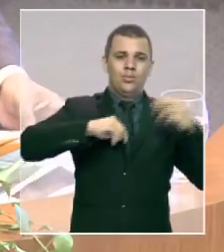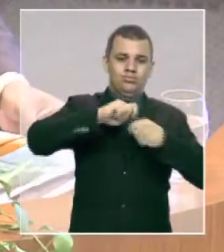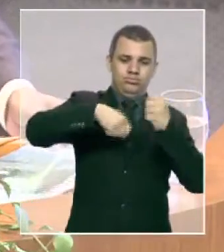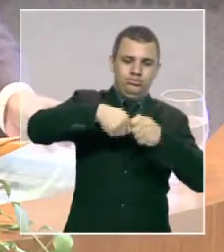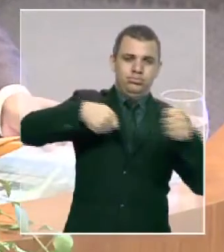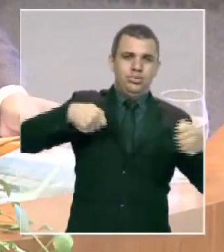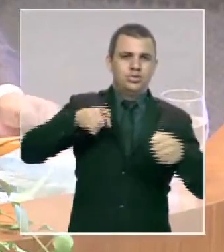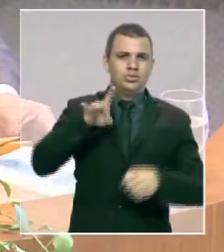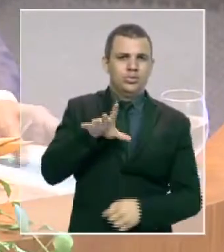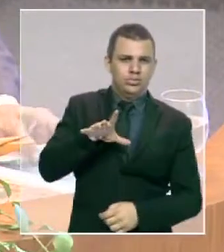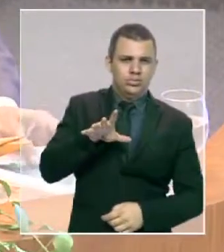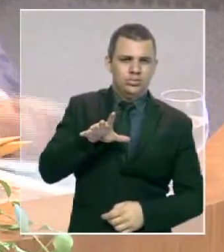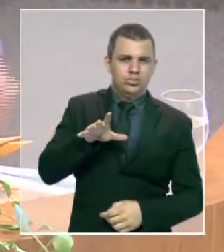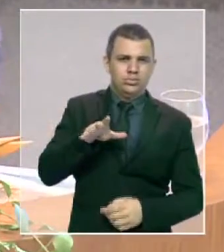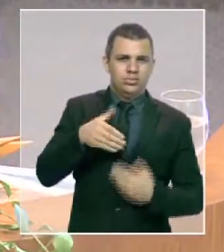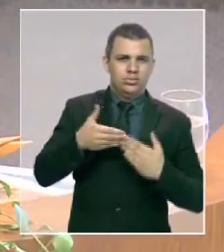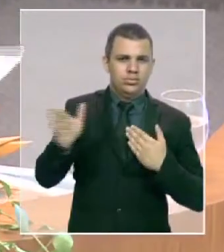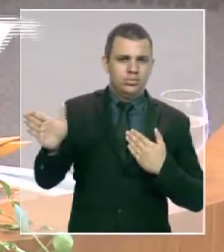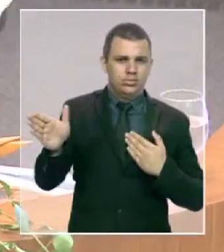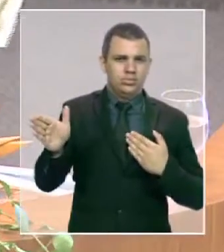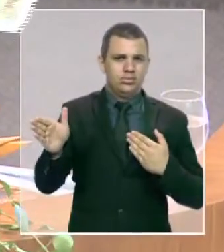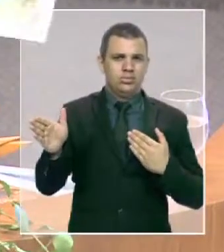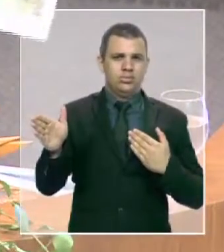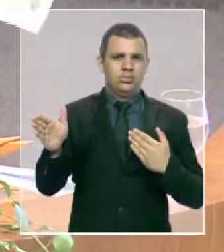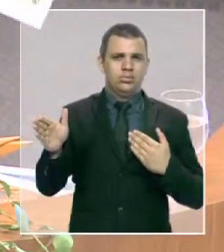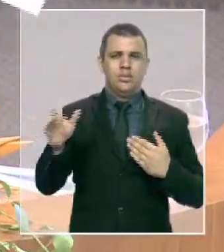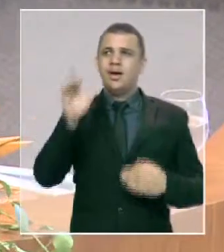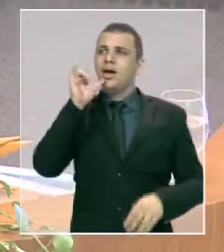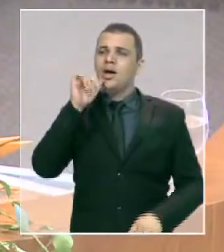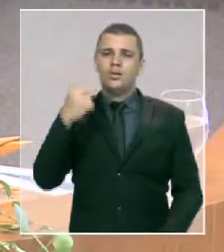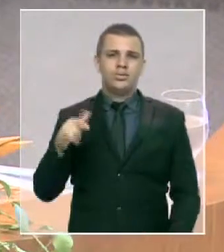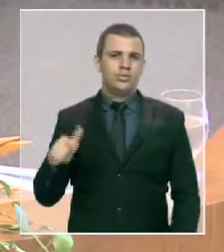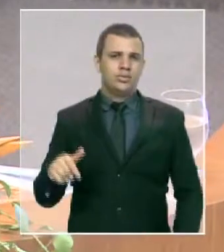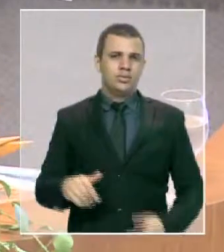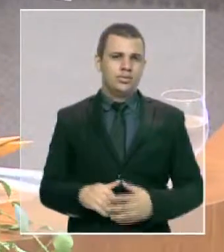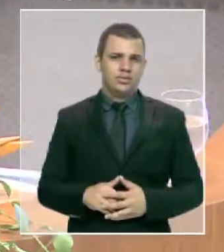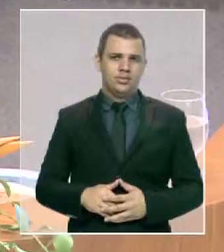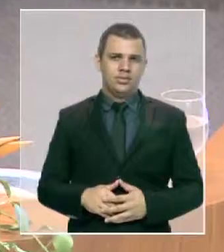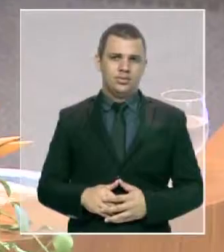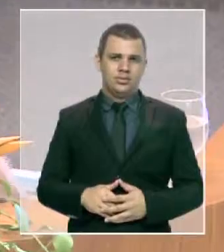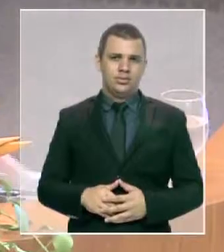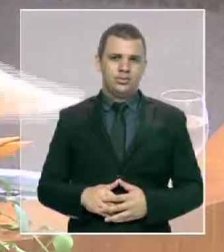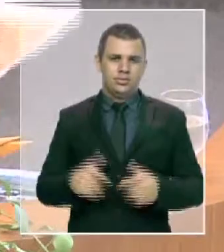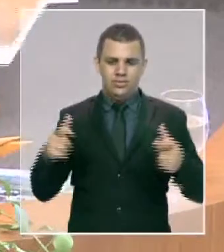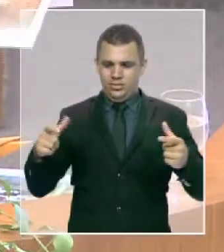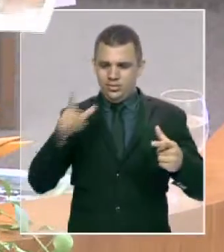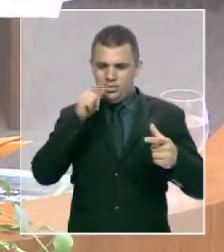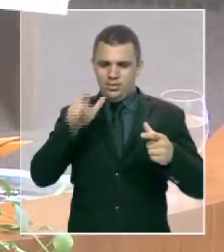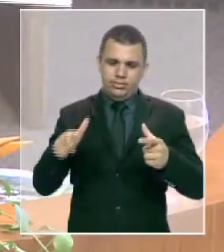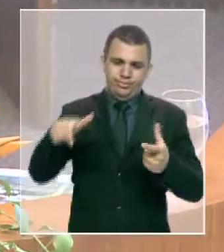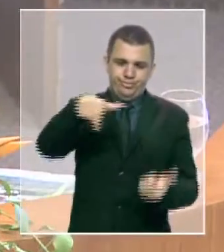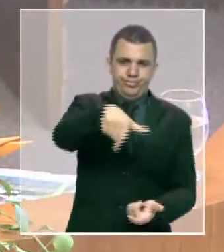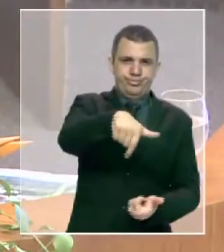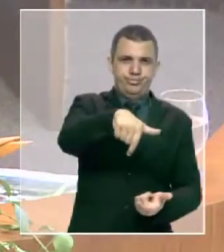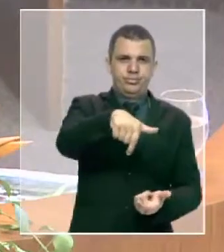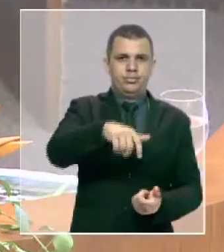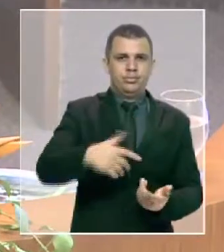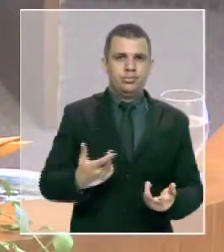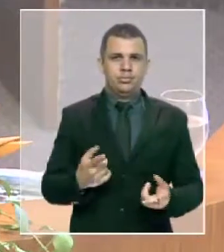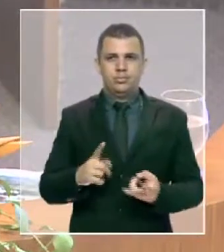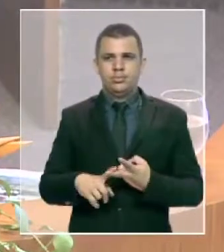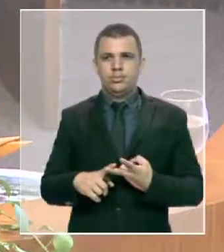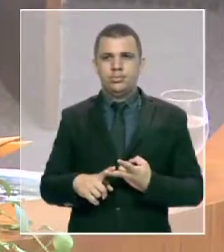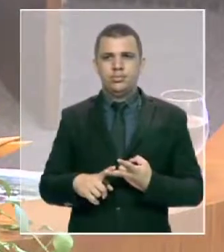Não tem água, caixa d'água virada lá no canto, 6 cadeiras em outra